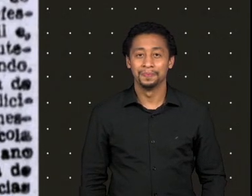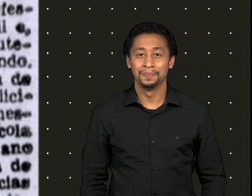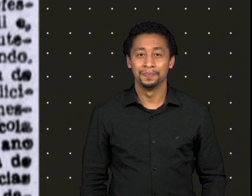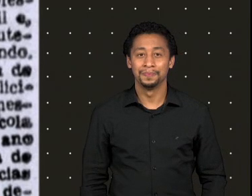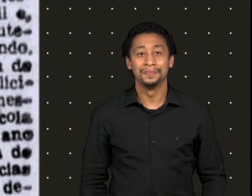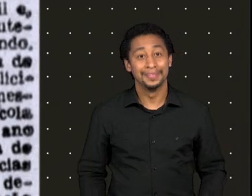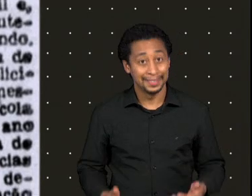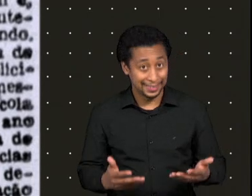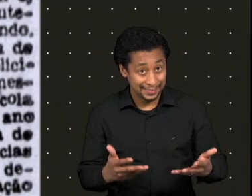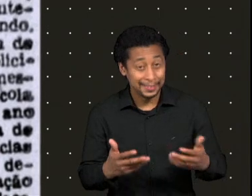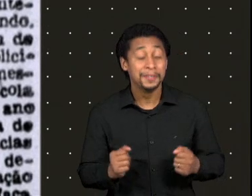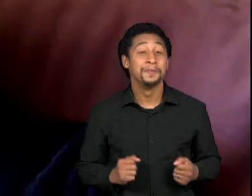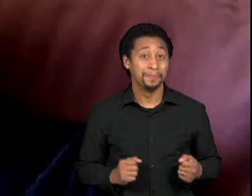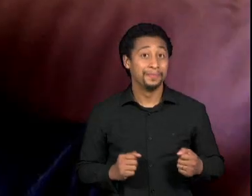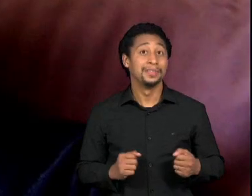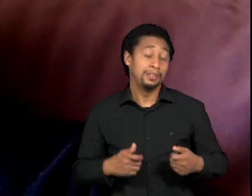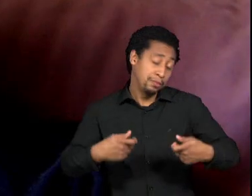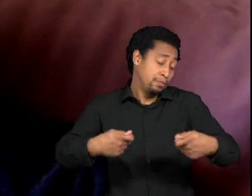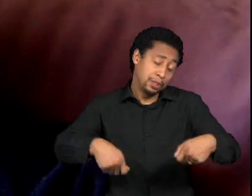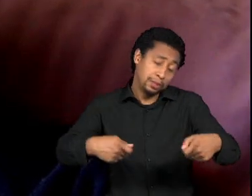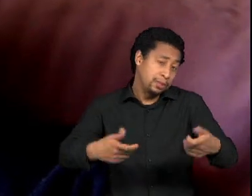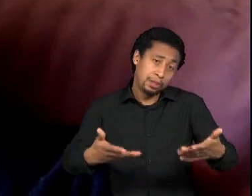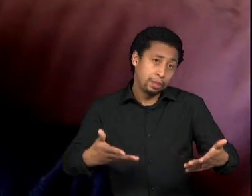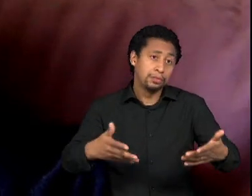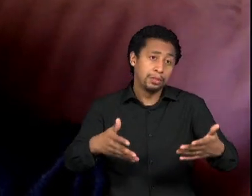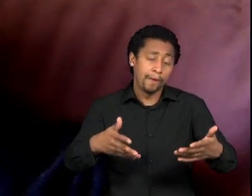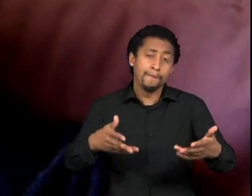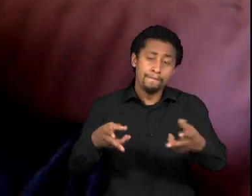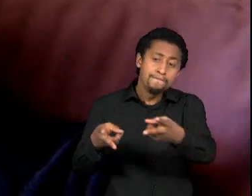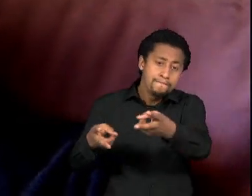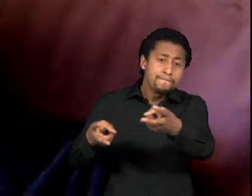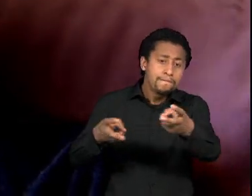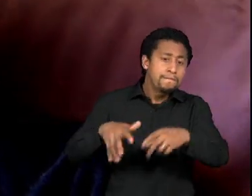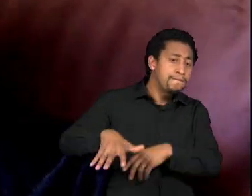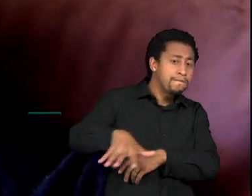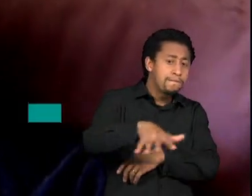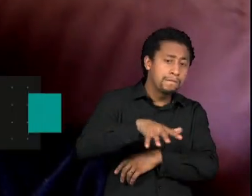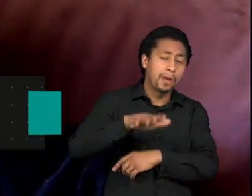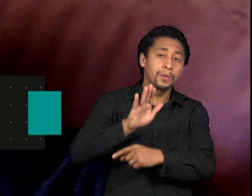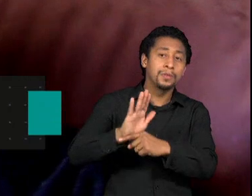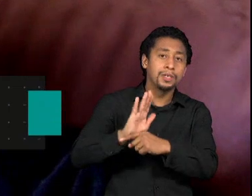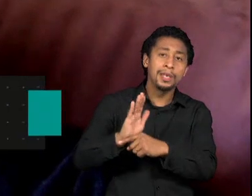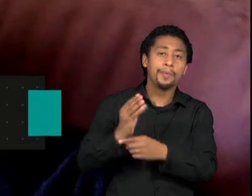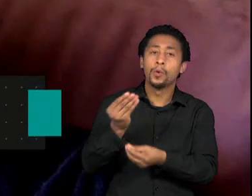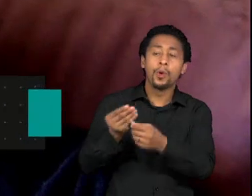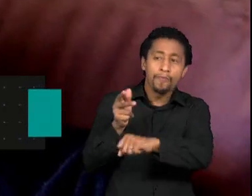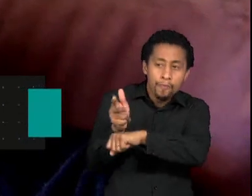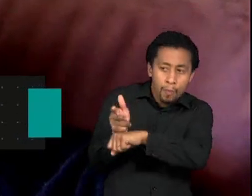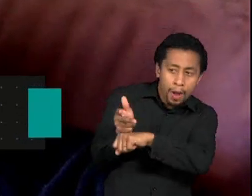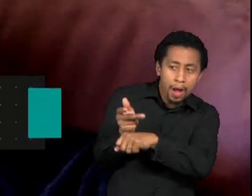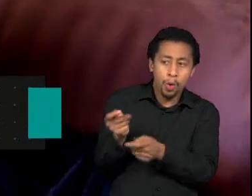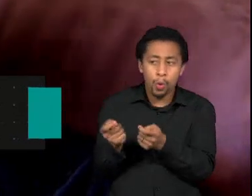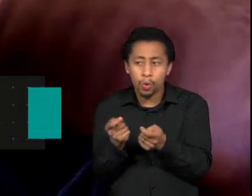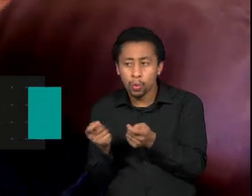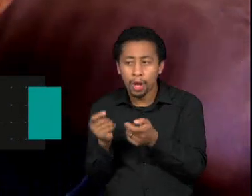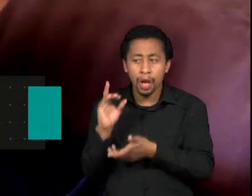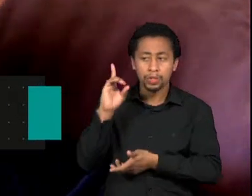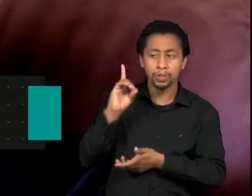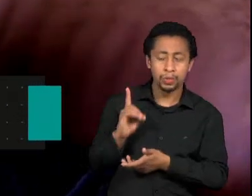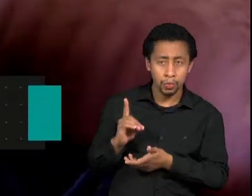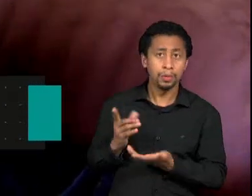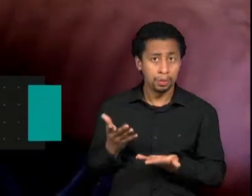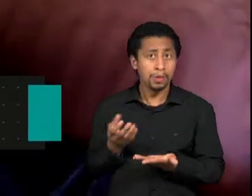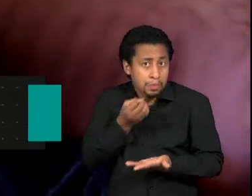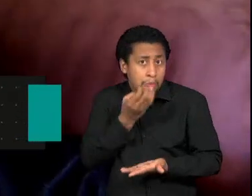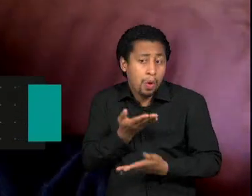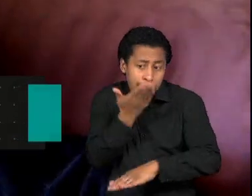É necessário, na nossa concepção de curso de cinema, que os alunos filmassem, produzissem alguma coisa, né?